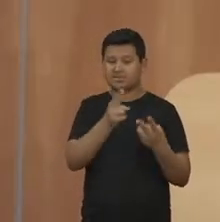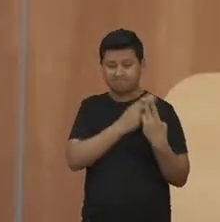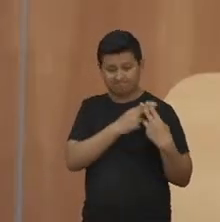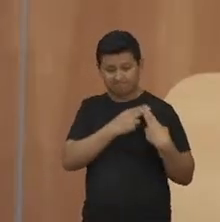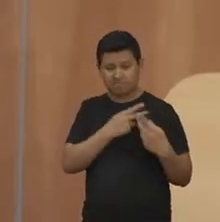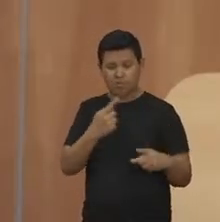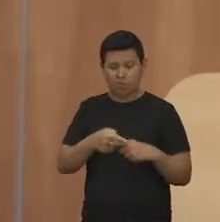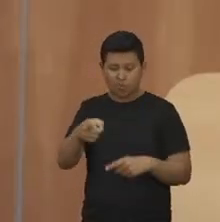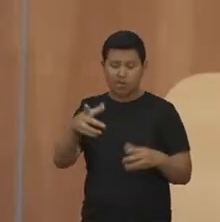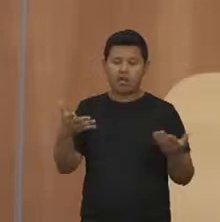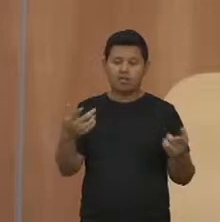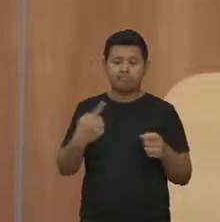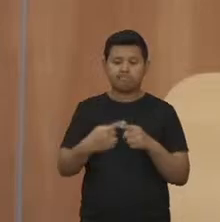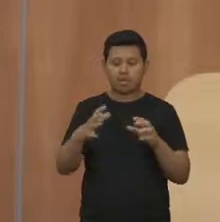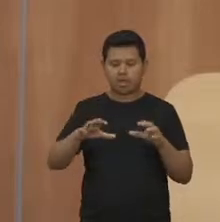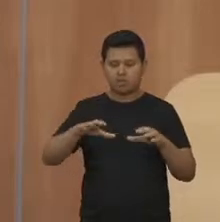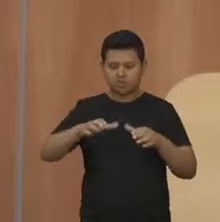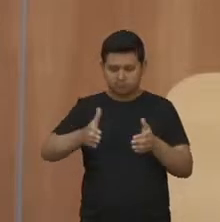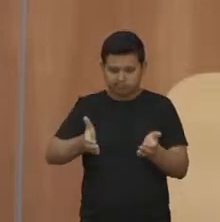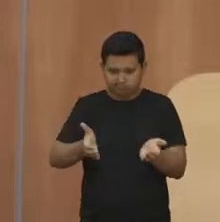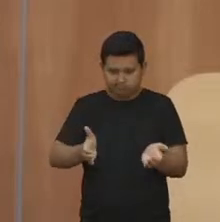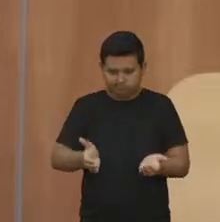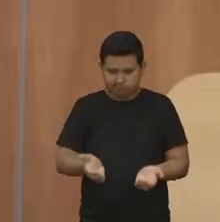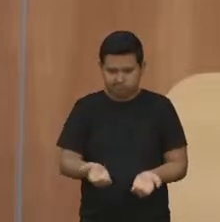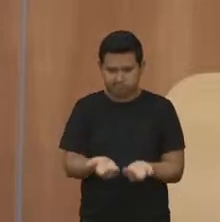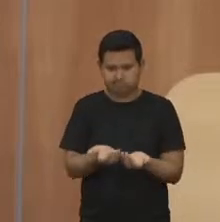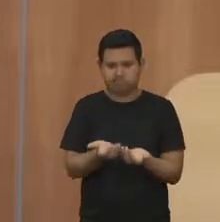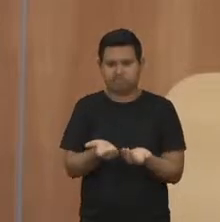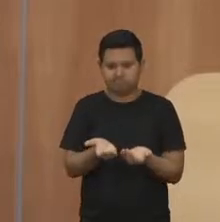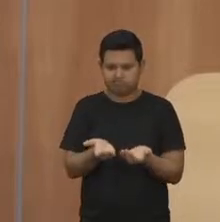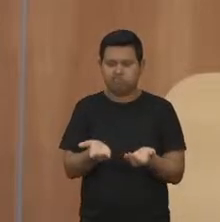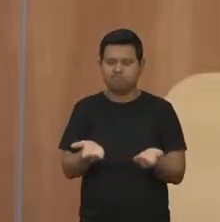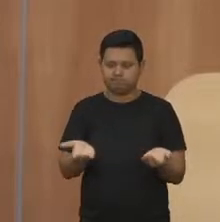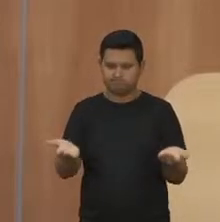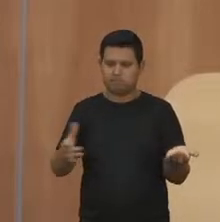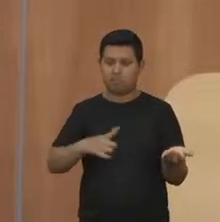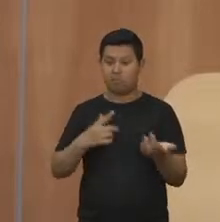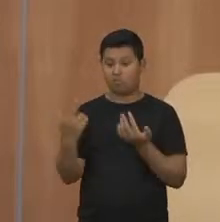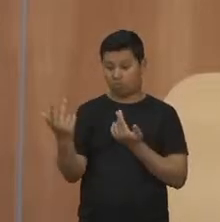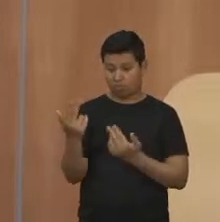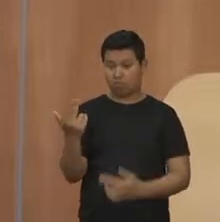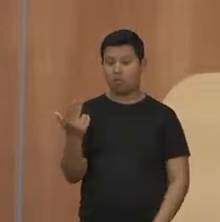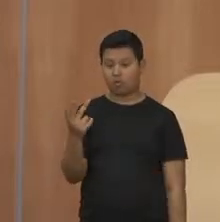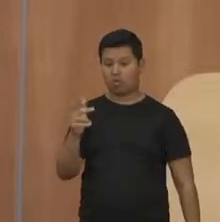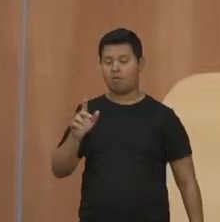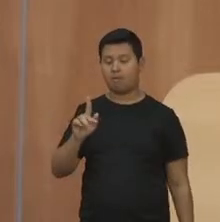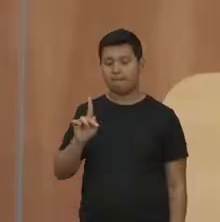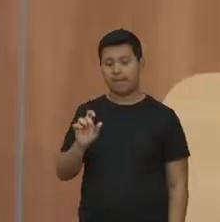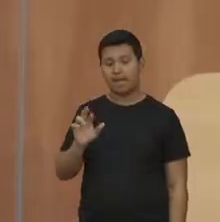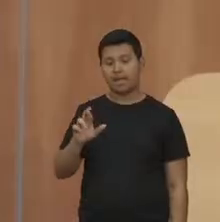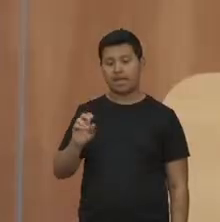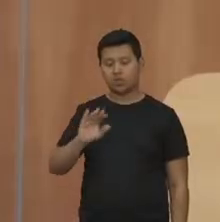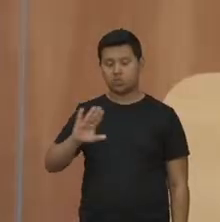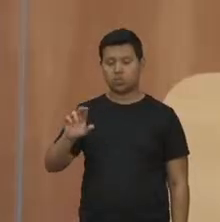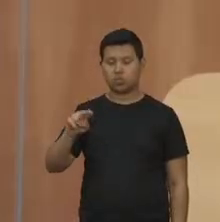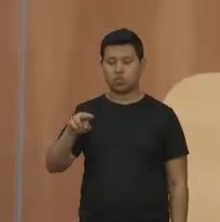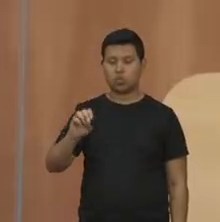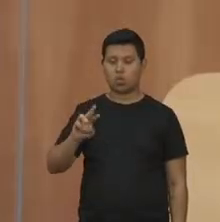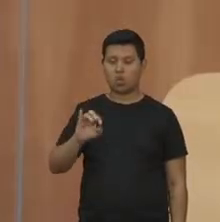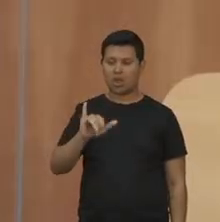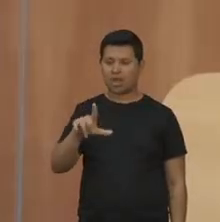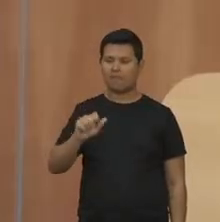abertura desse buraco e seja de quem for a responsabilidade. Tanto no caso do seu Pedro, quanto no caso da Dona Noêmia, a gente tem